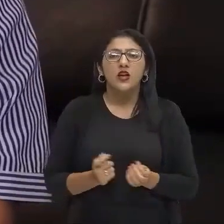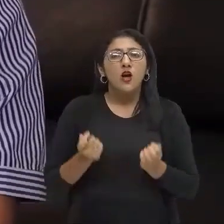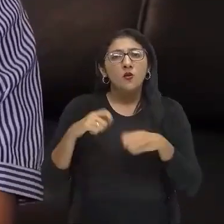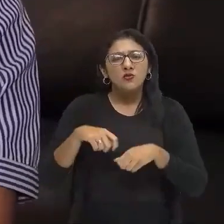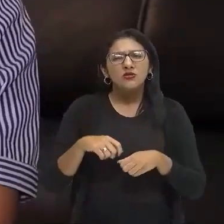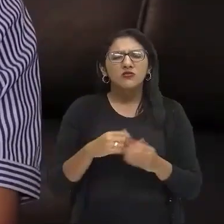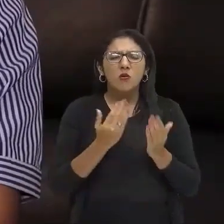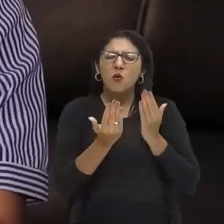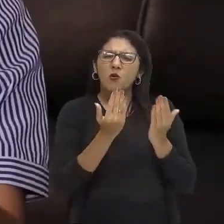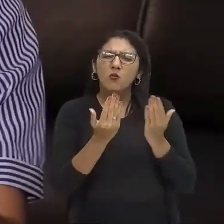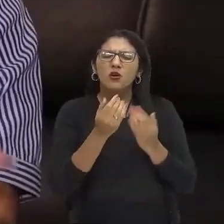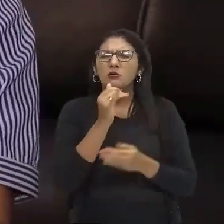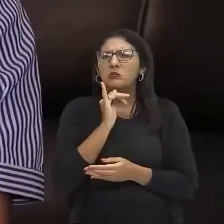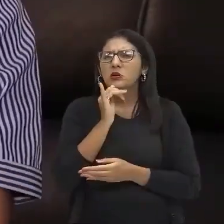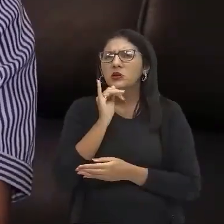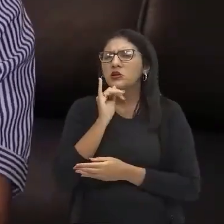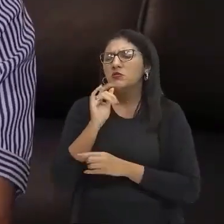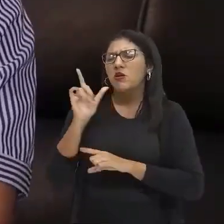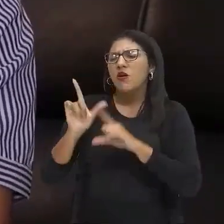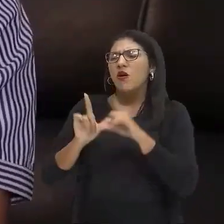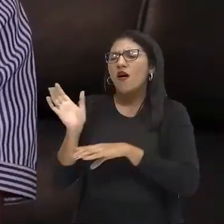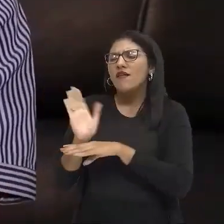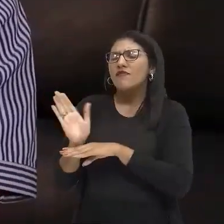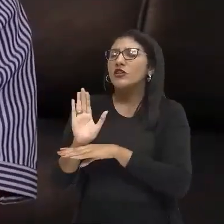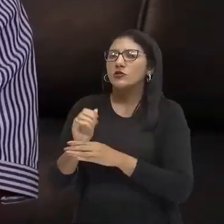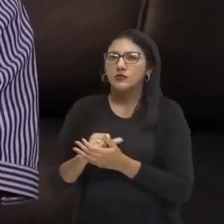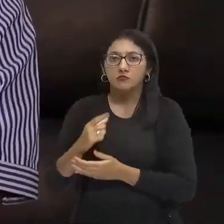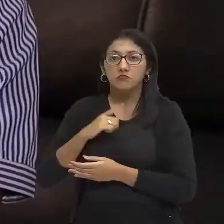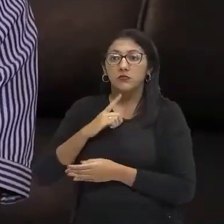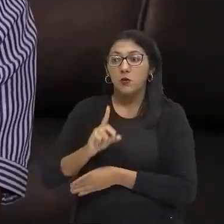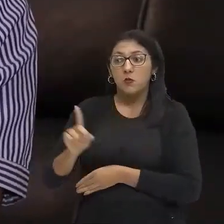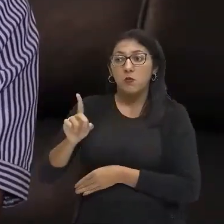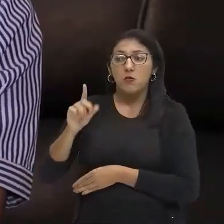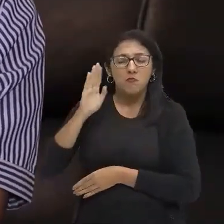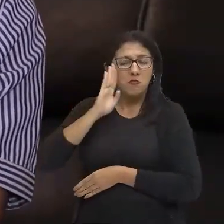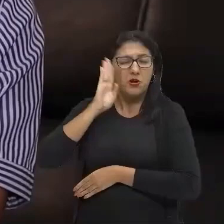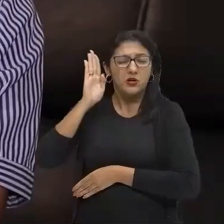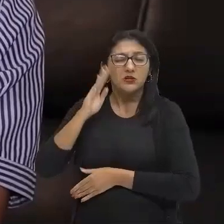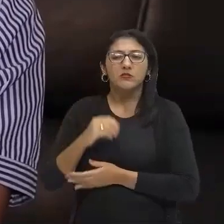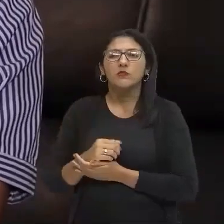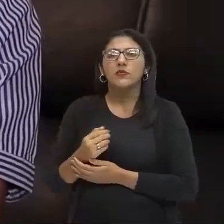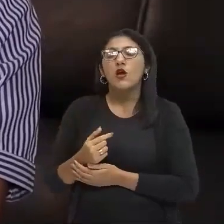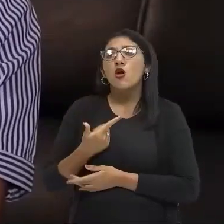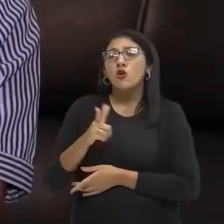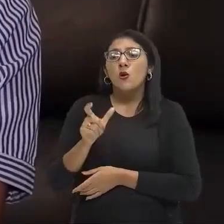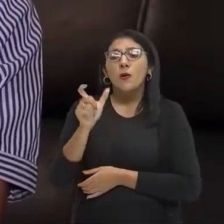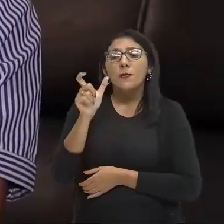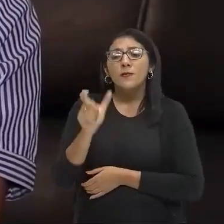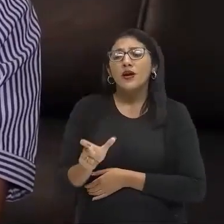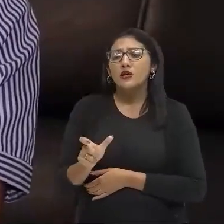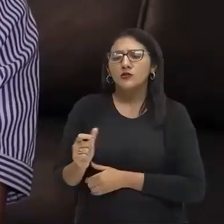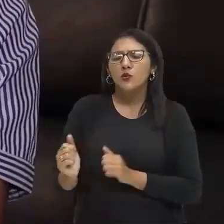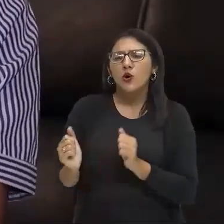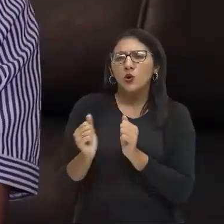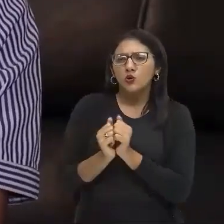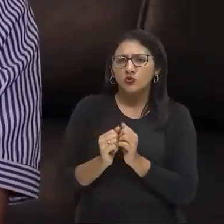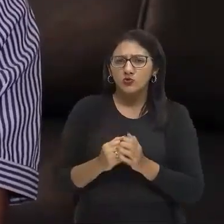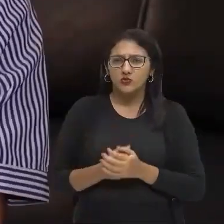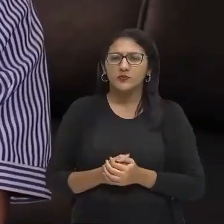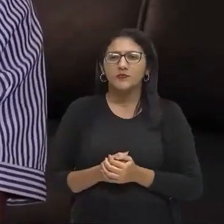até mesmo com um filme. Dentro de um filme, há o protagonista e ao coadjuvante, os figurantes.